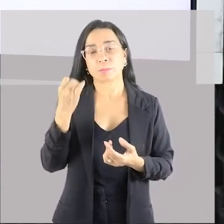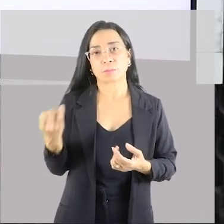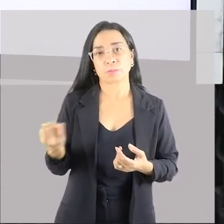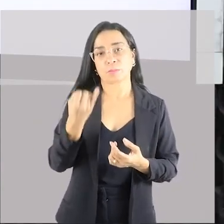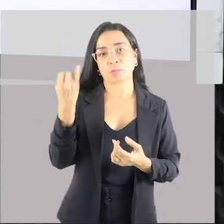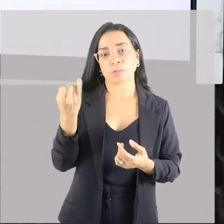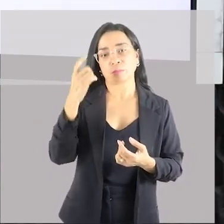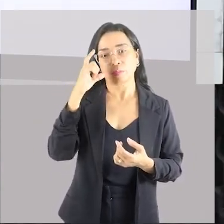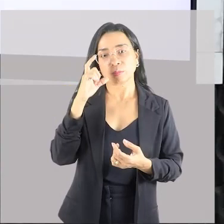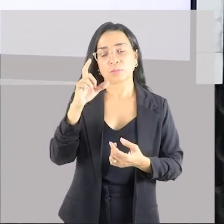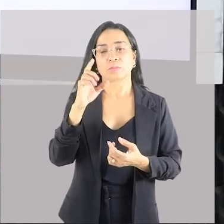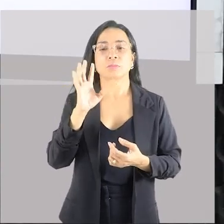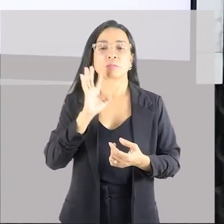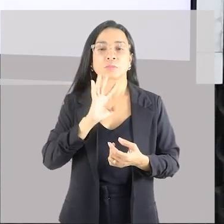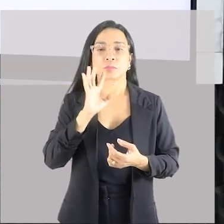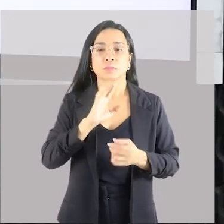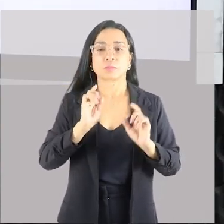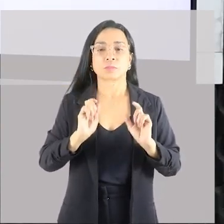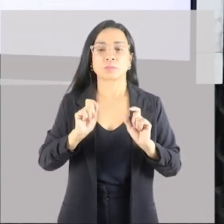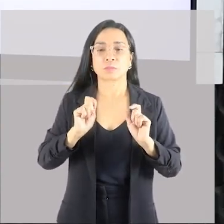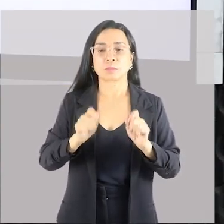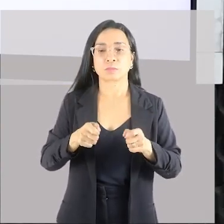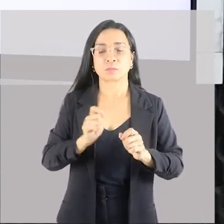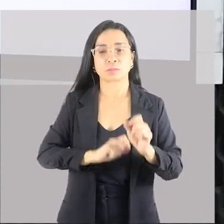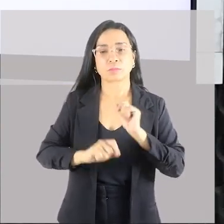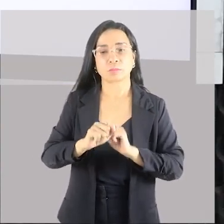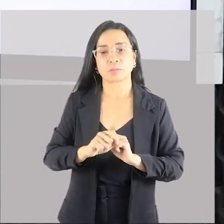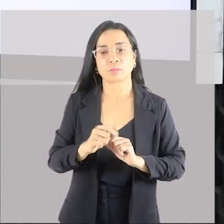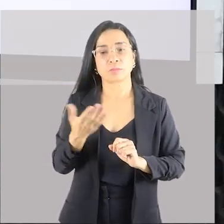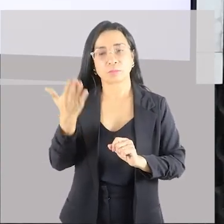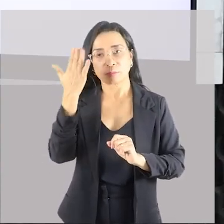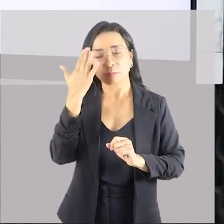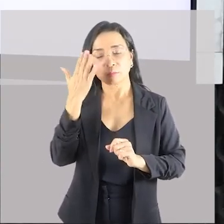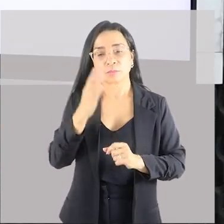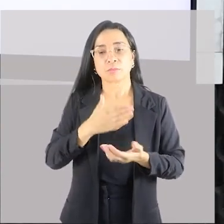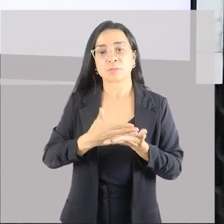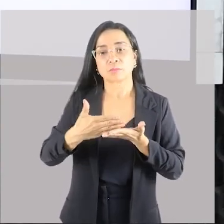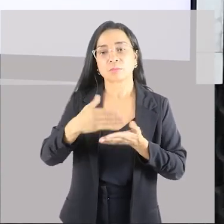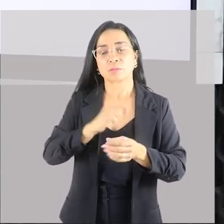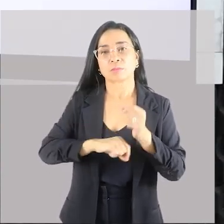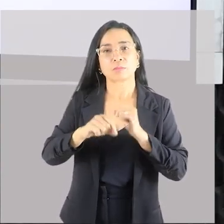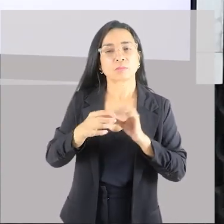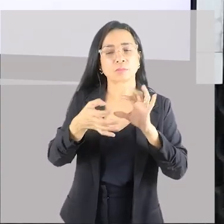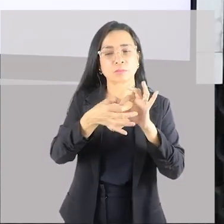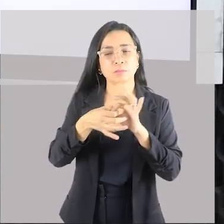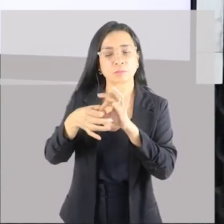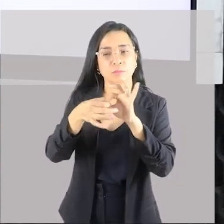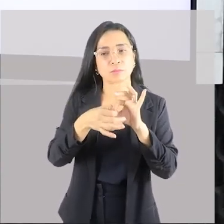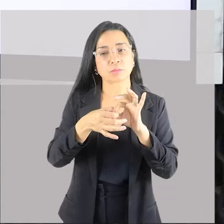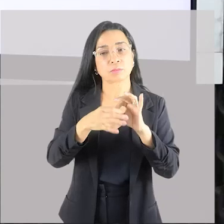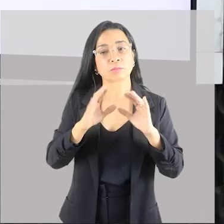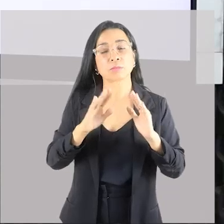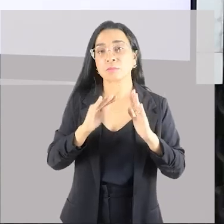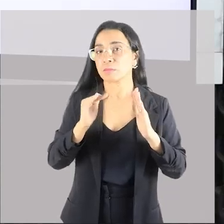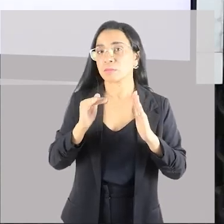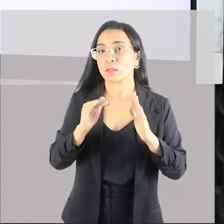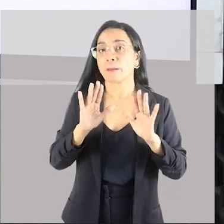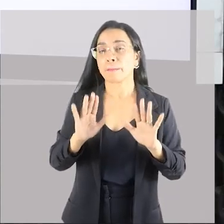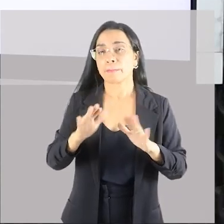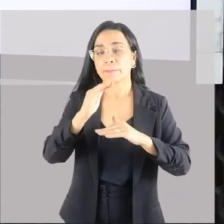quão é legal esta possibilidade de que você seja entendido a partir não de uma unidade, mas no todo.